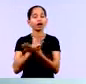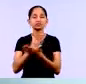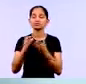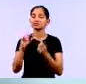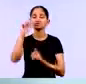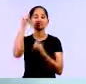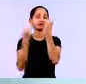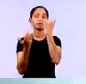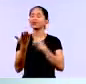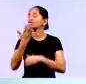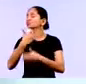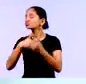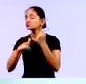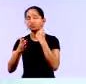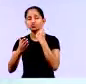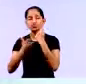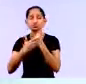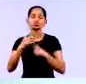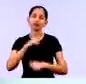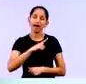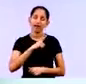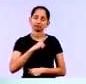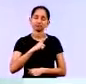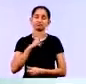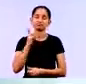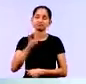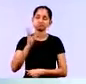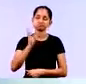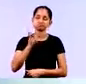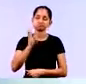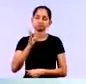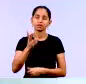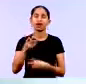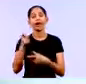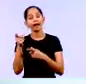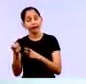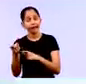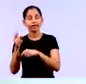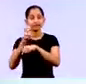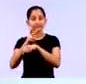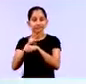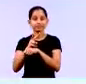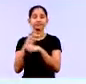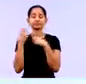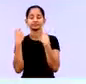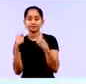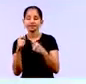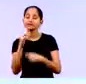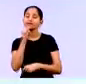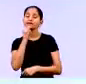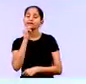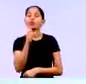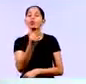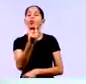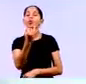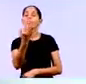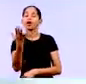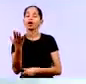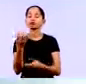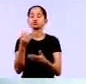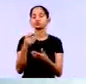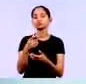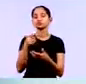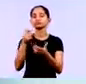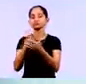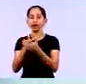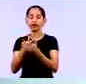fábrica, tá? Como um todo. Então, eu tenho que ratear quanto que, por exemplo, quanto que a